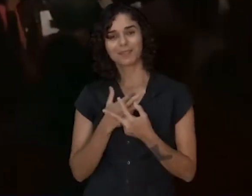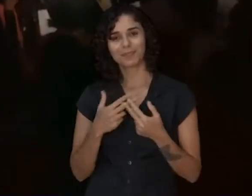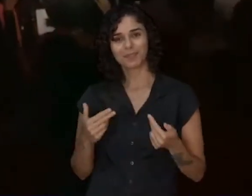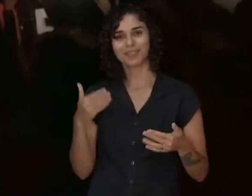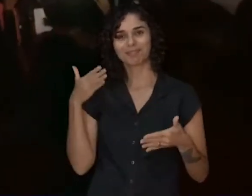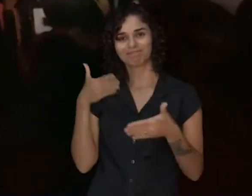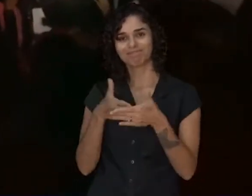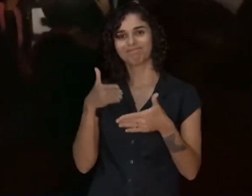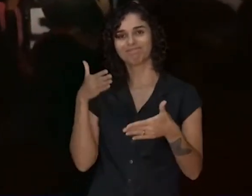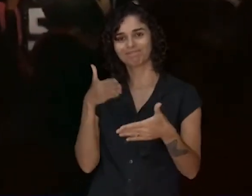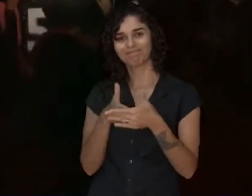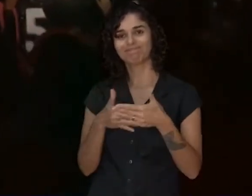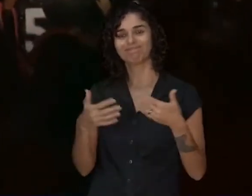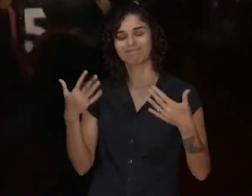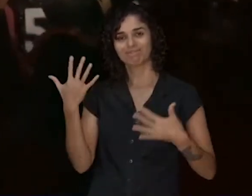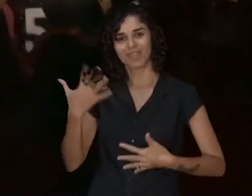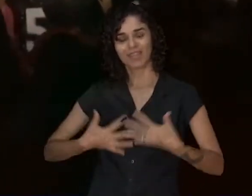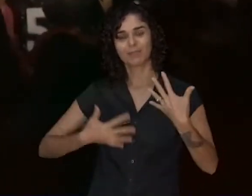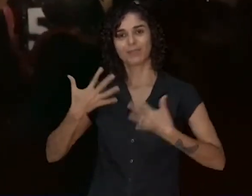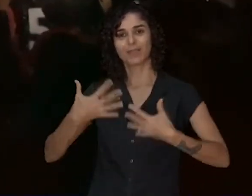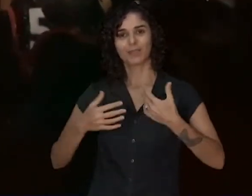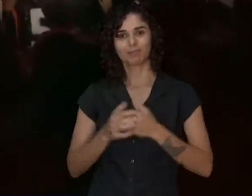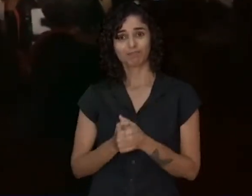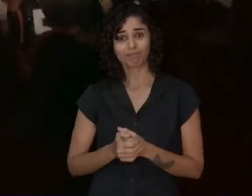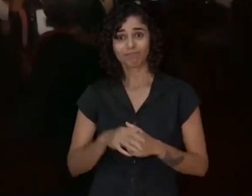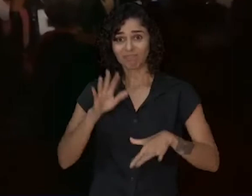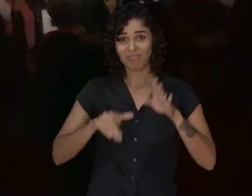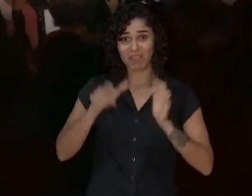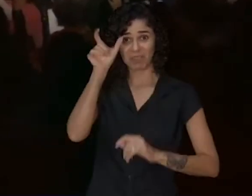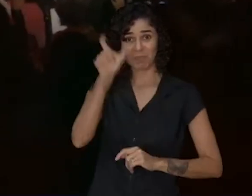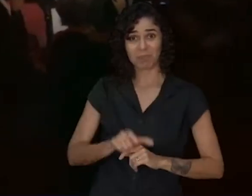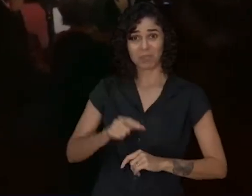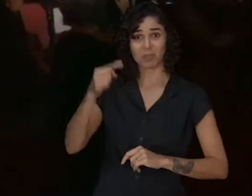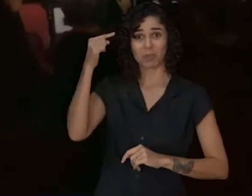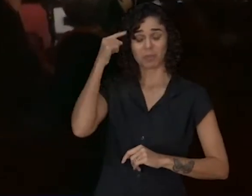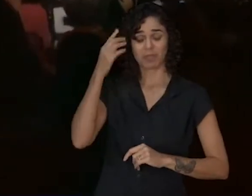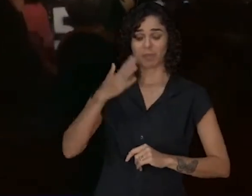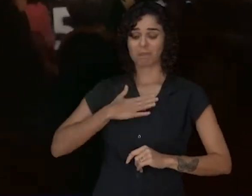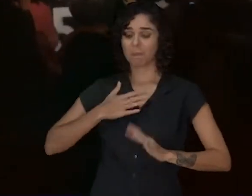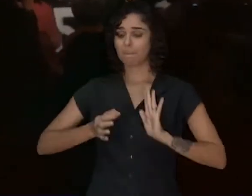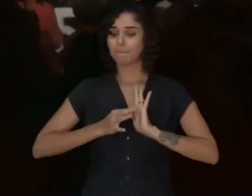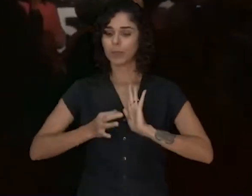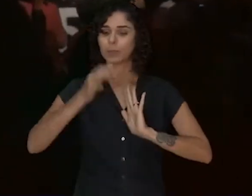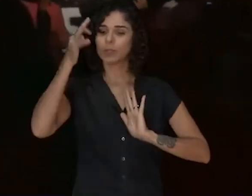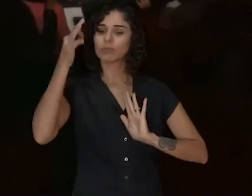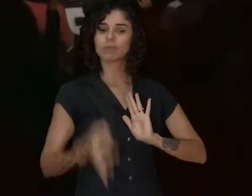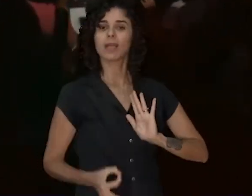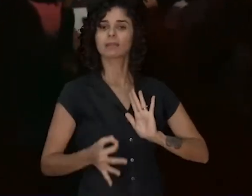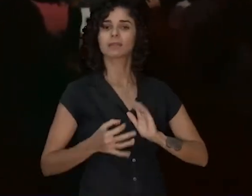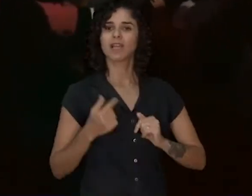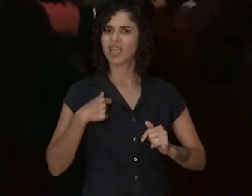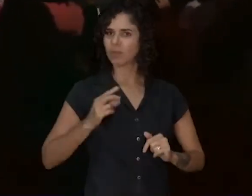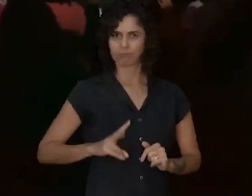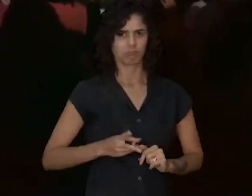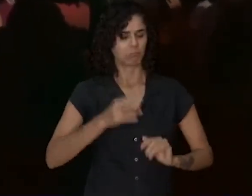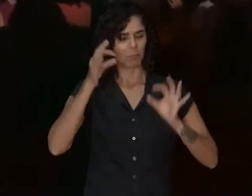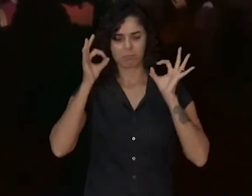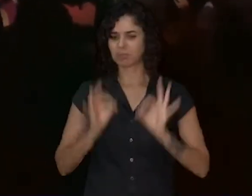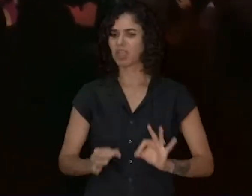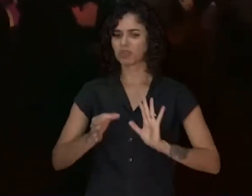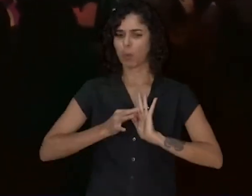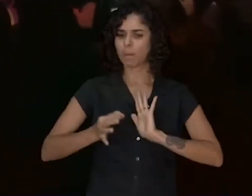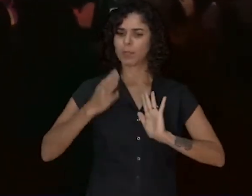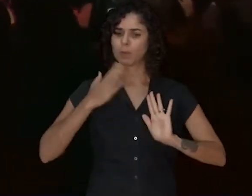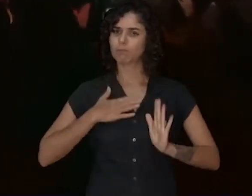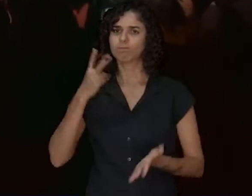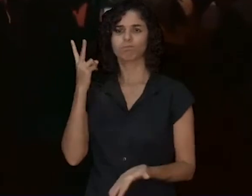Tem gente que tem tanta razão, que não cresce, que não vai para frente, está sempre certo, mas não